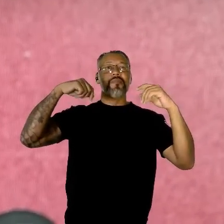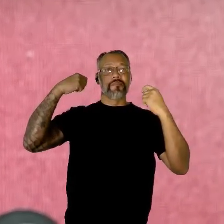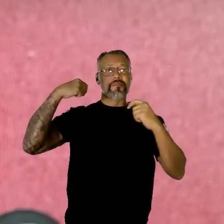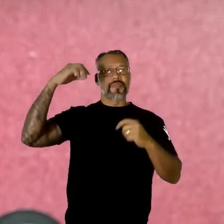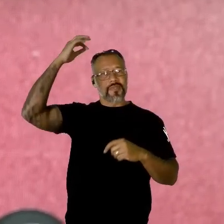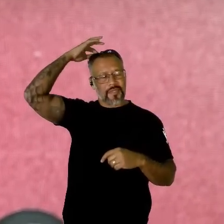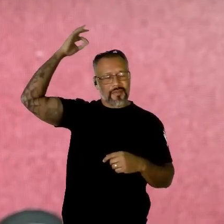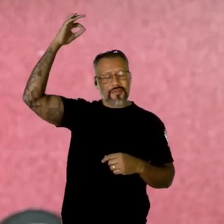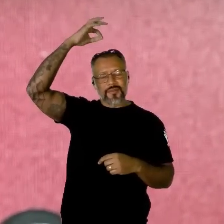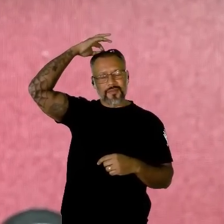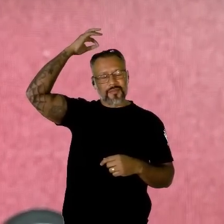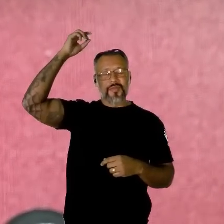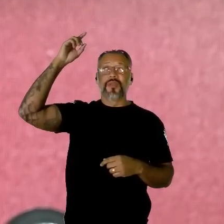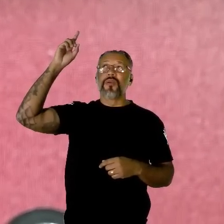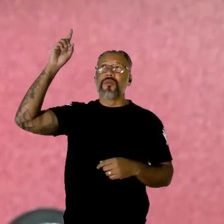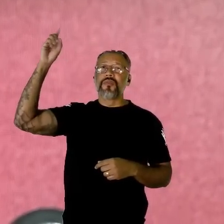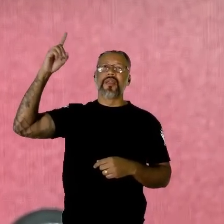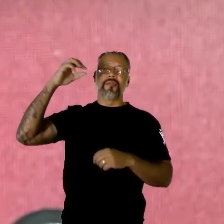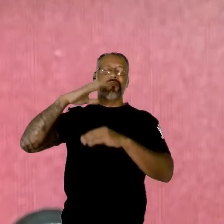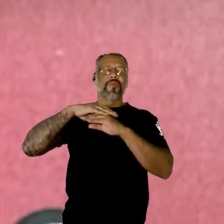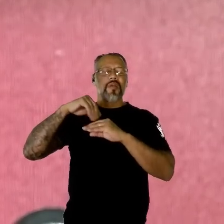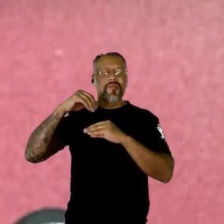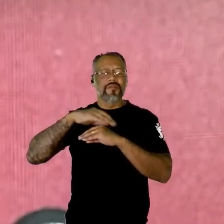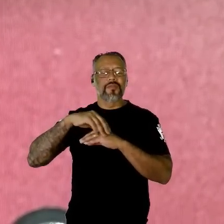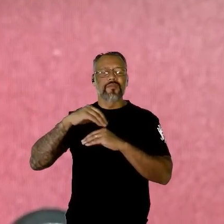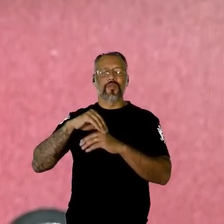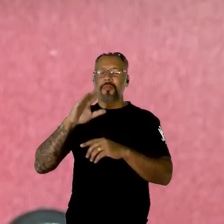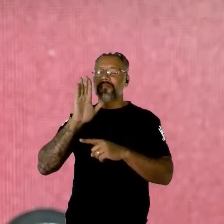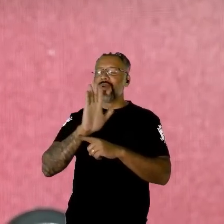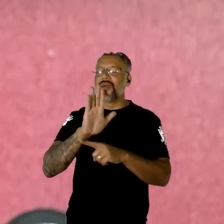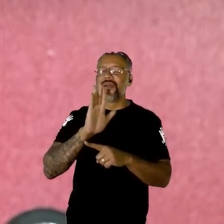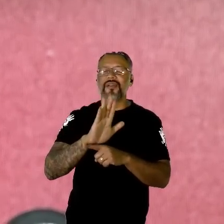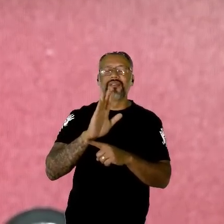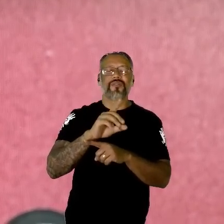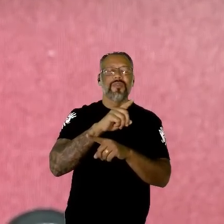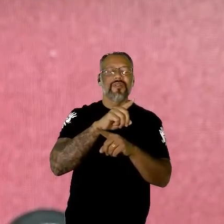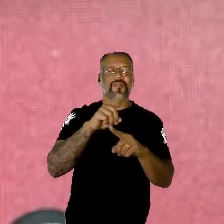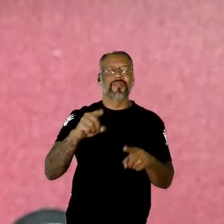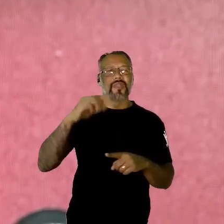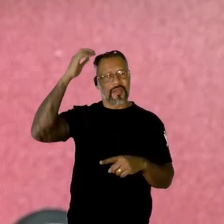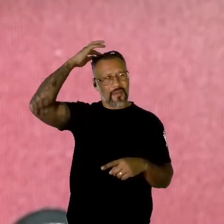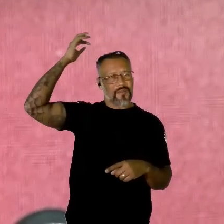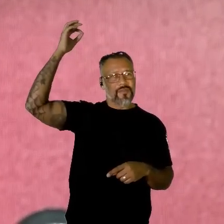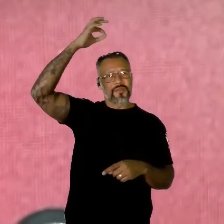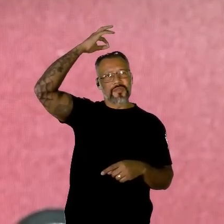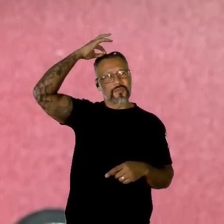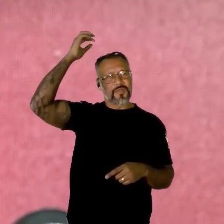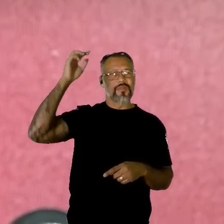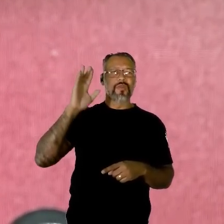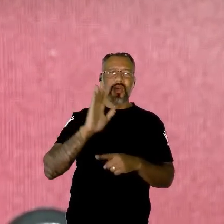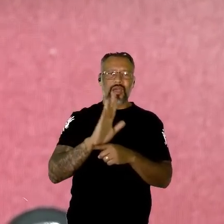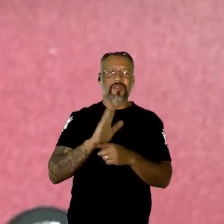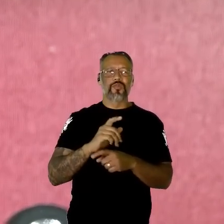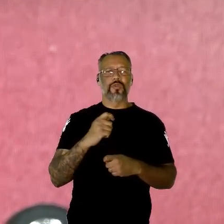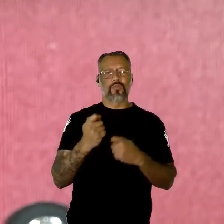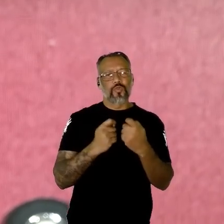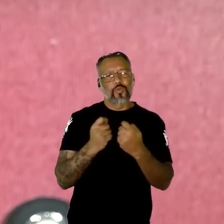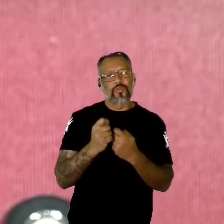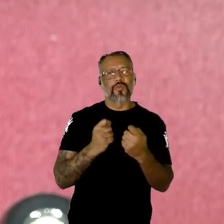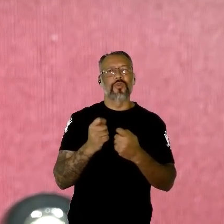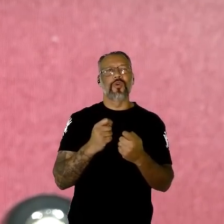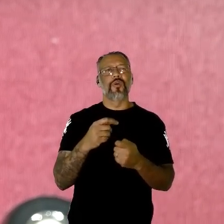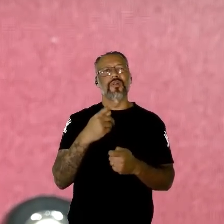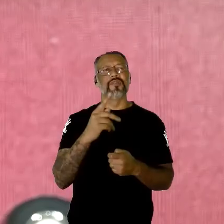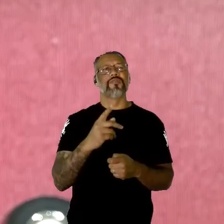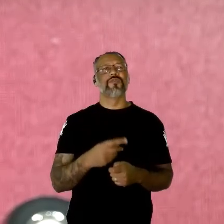é um intercessor é o espírito que é o consolador é o espírito que me faz lidar bem com dinheiro é o espírito que controla os meus impulsos é o